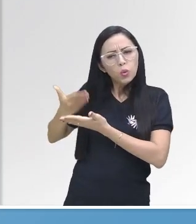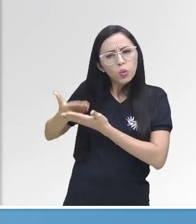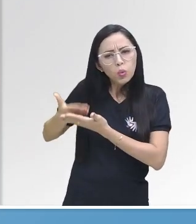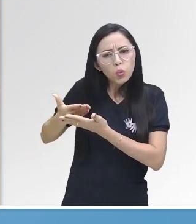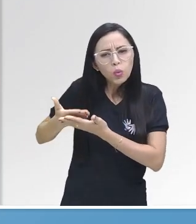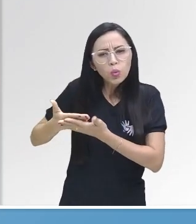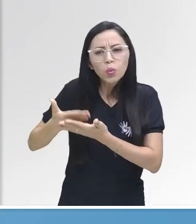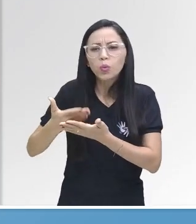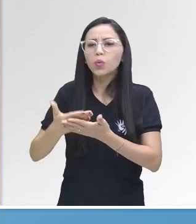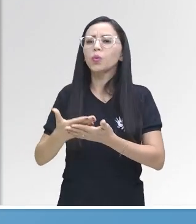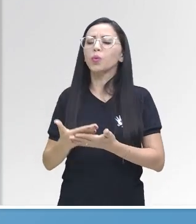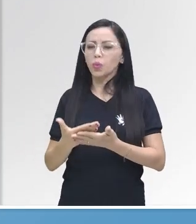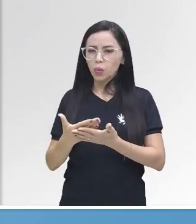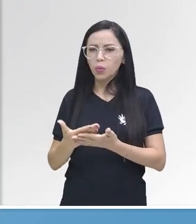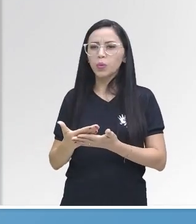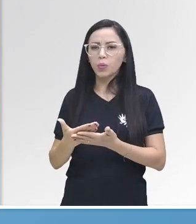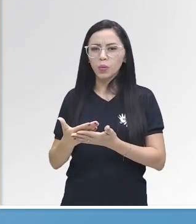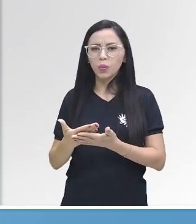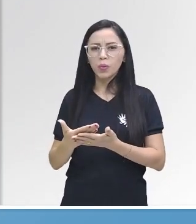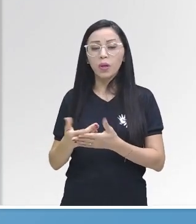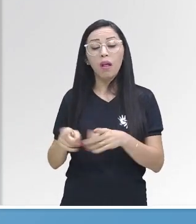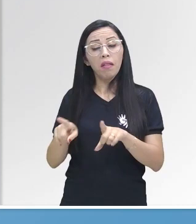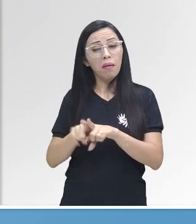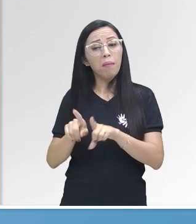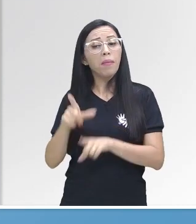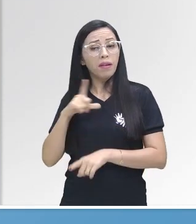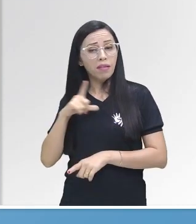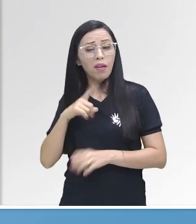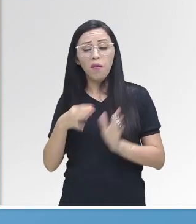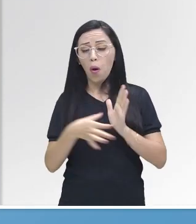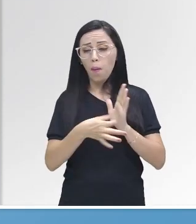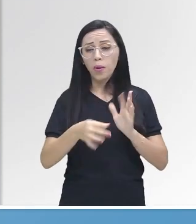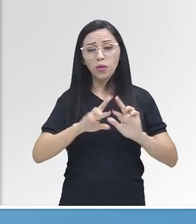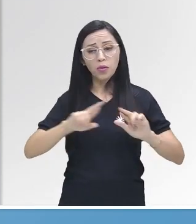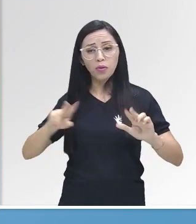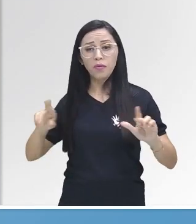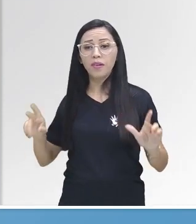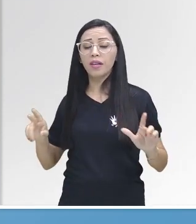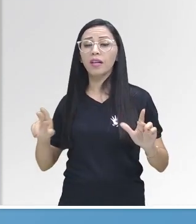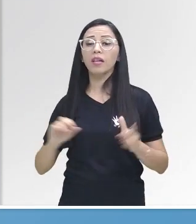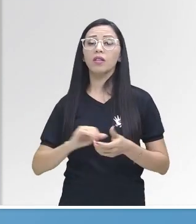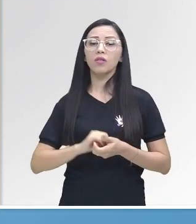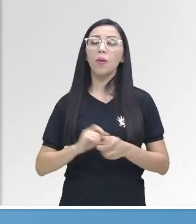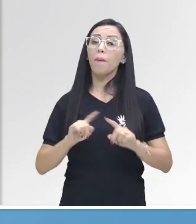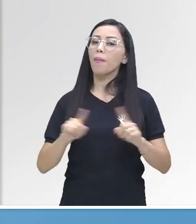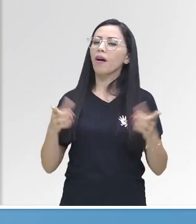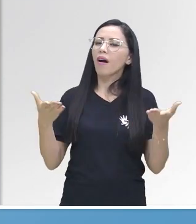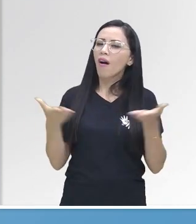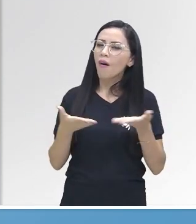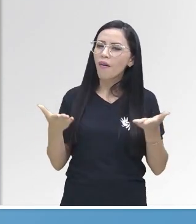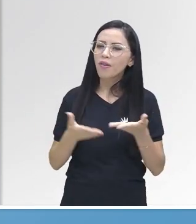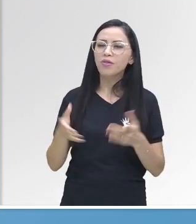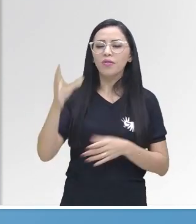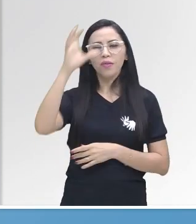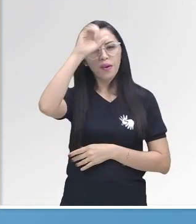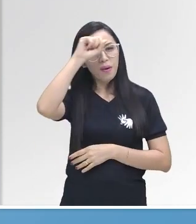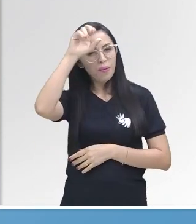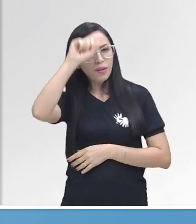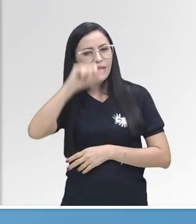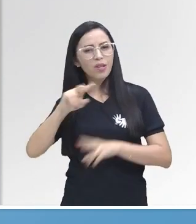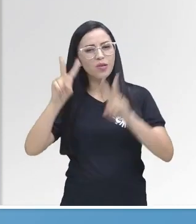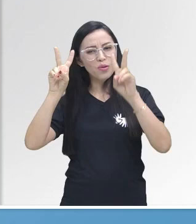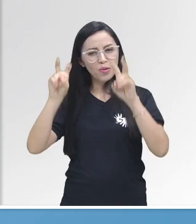como vocês viram na história. Mas hoje nós vamos aprender muito sobre medidas padronizadas